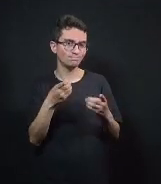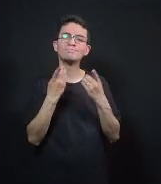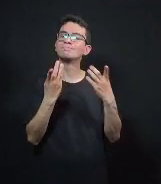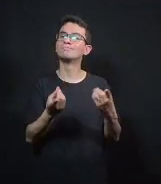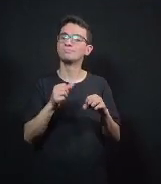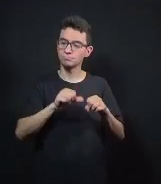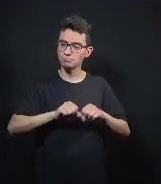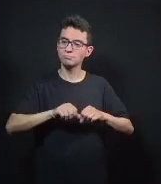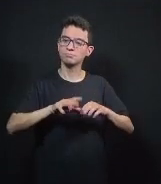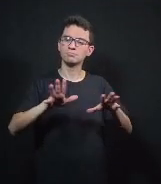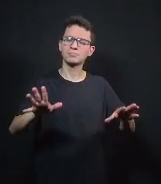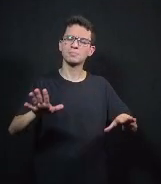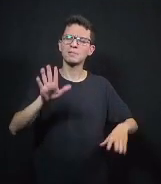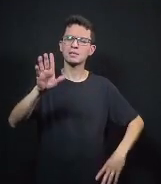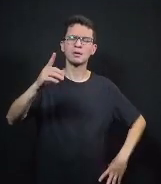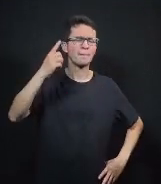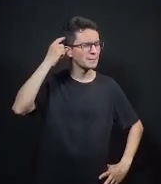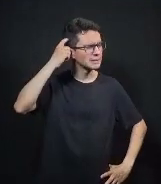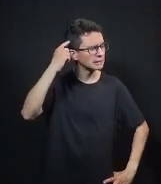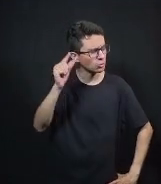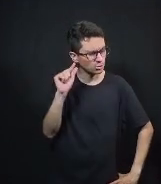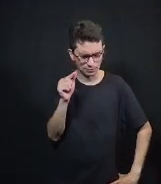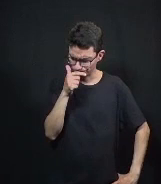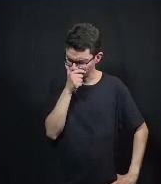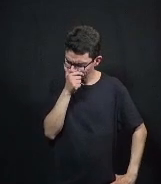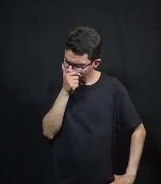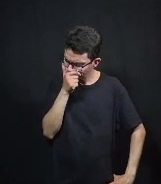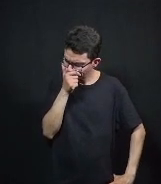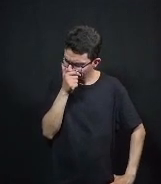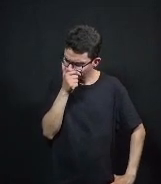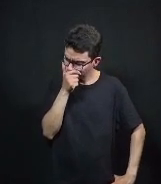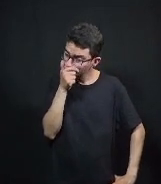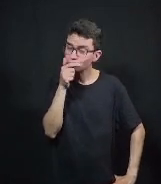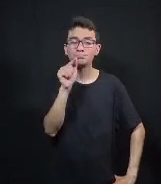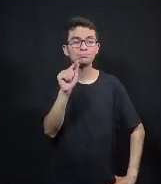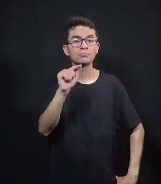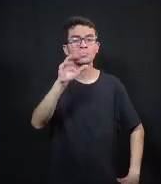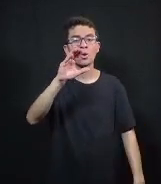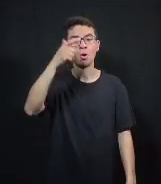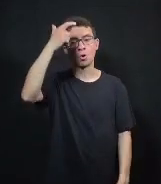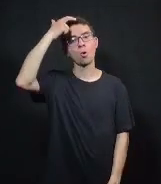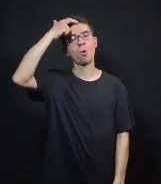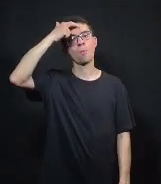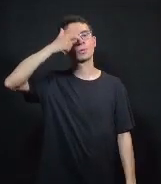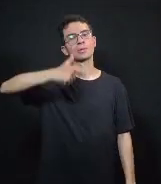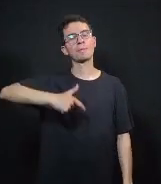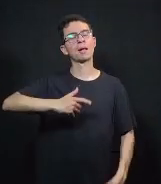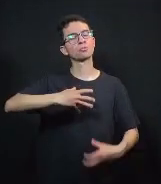que você trouxe me trouxe uma questão que é sobre comportamento. Tem uma questão de comportamento,